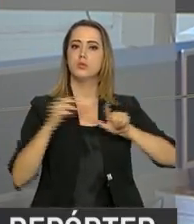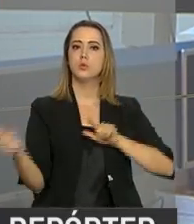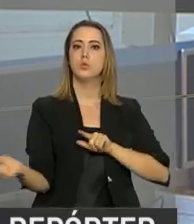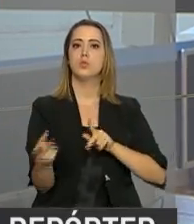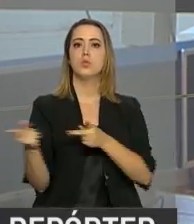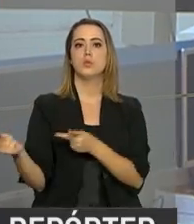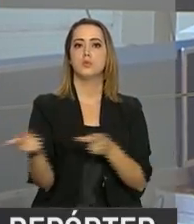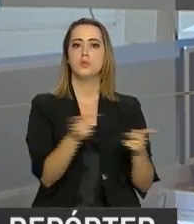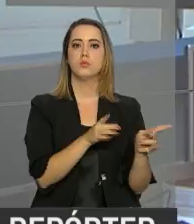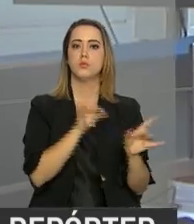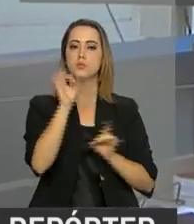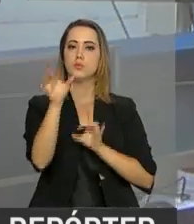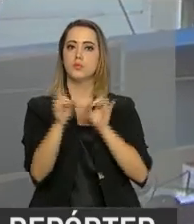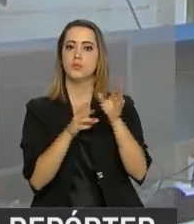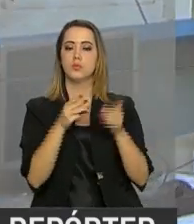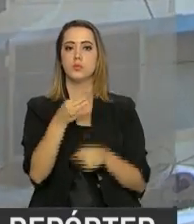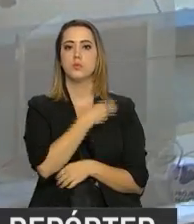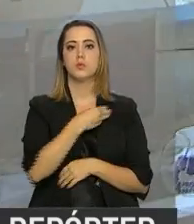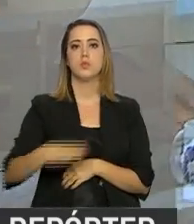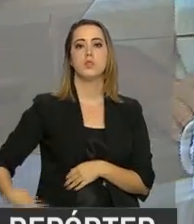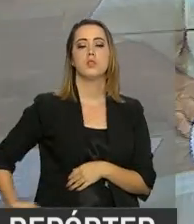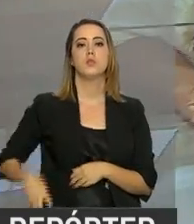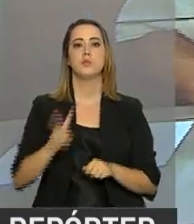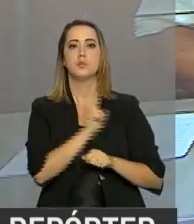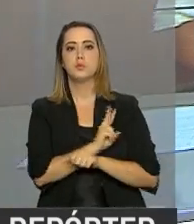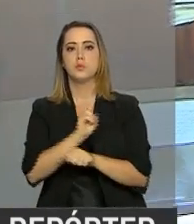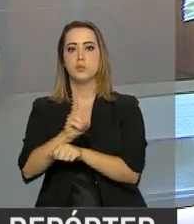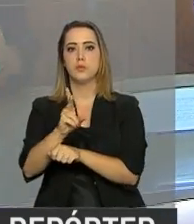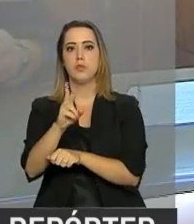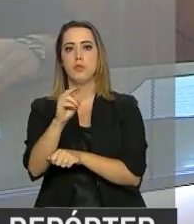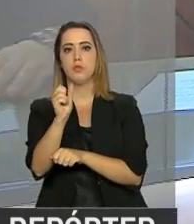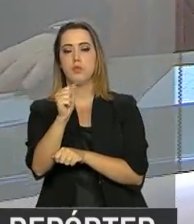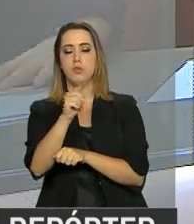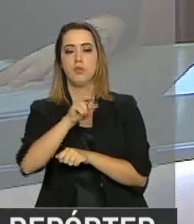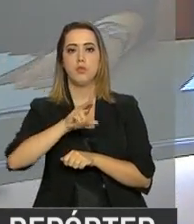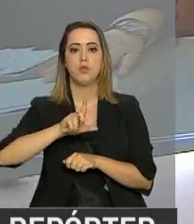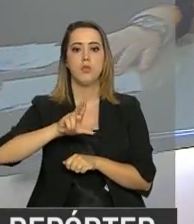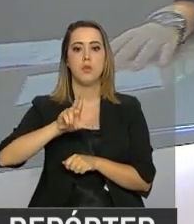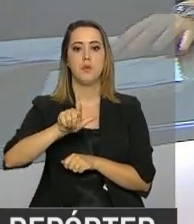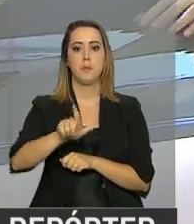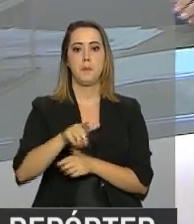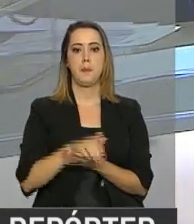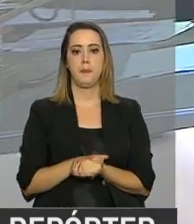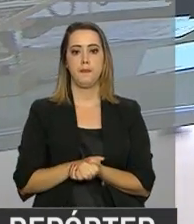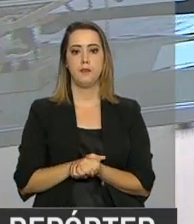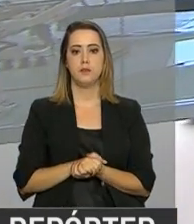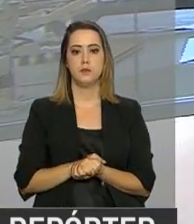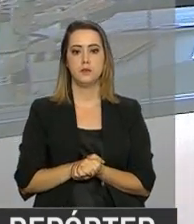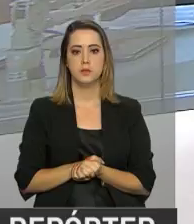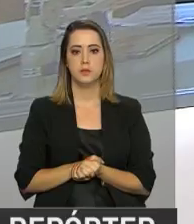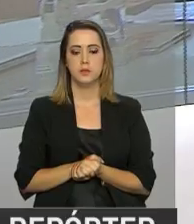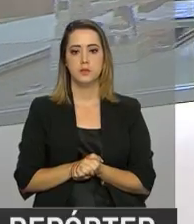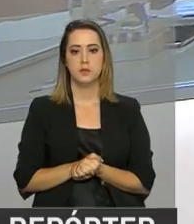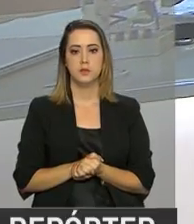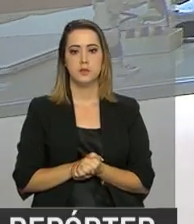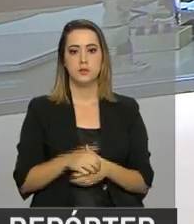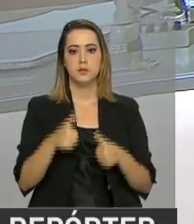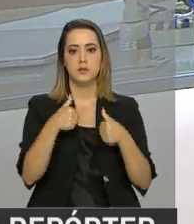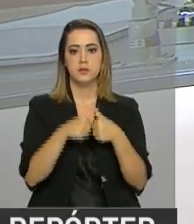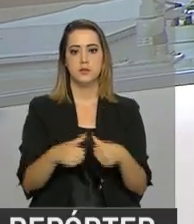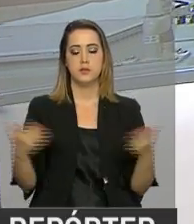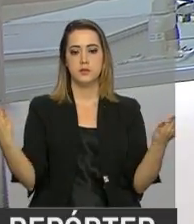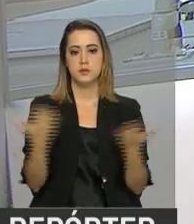um convidado especial no estúdio o ministro da Defesa Raul jungman vamos acompanhar então um trecho aqui olha só está no